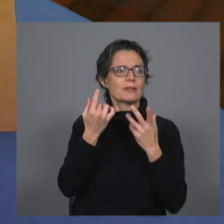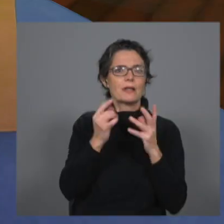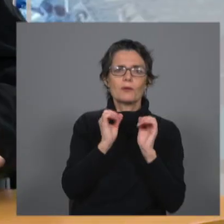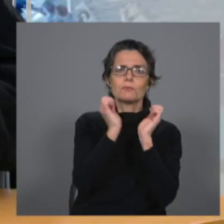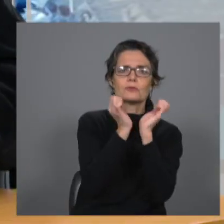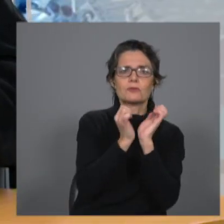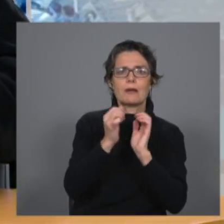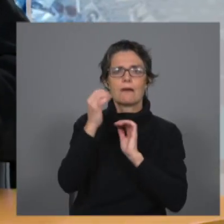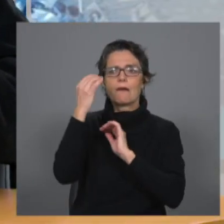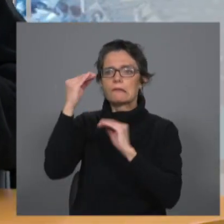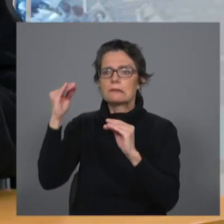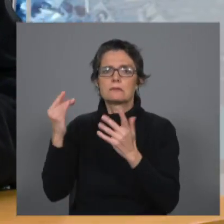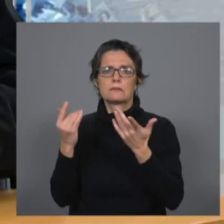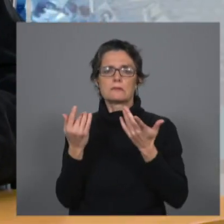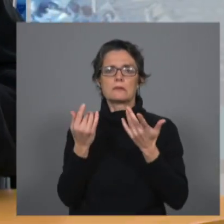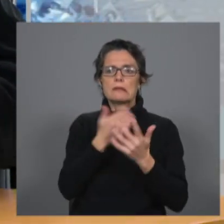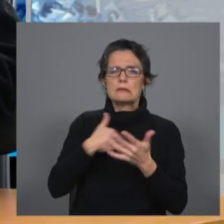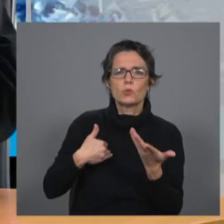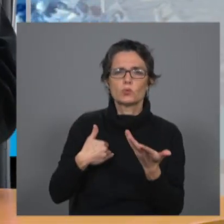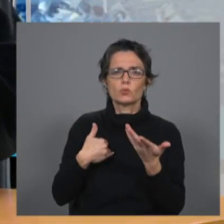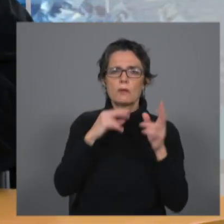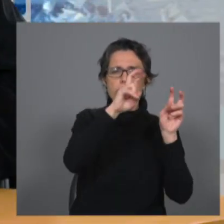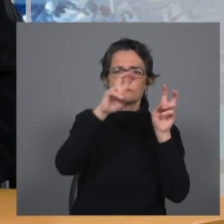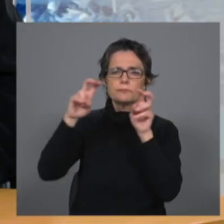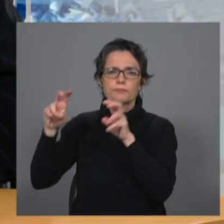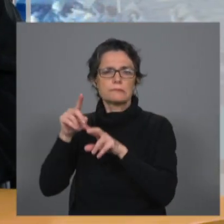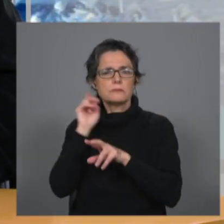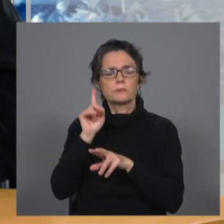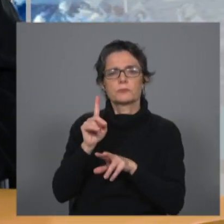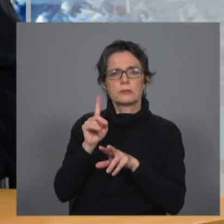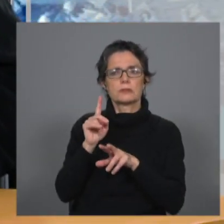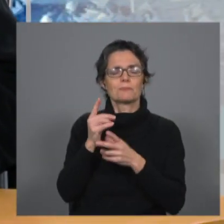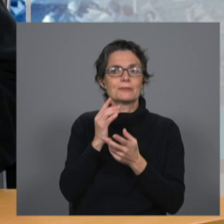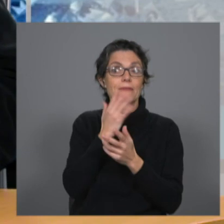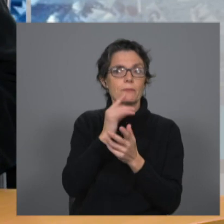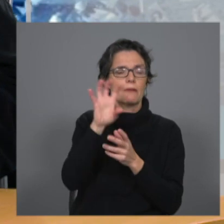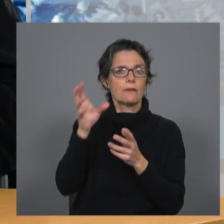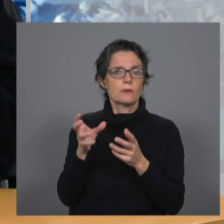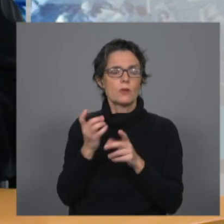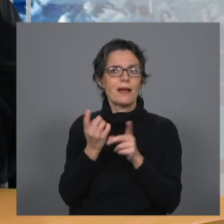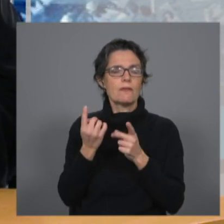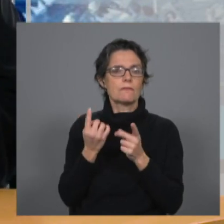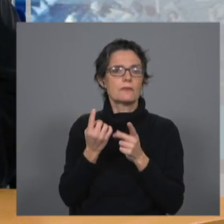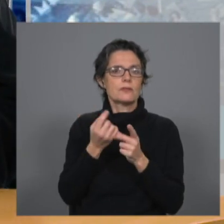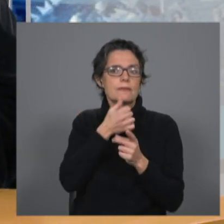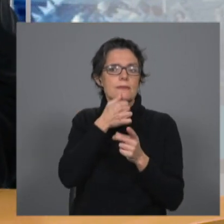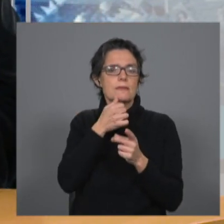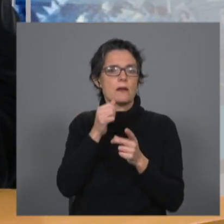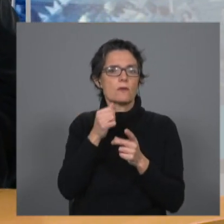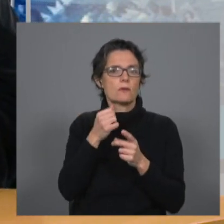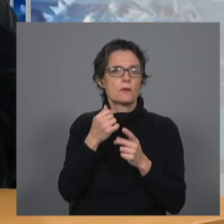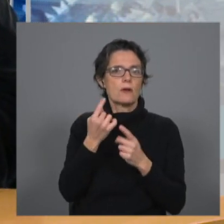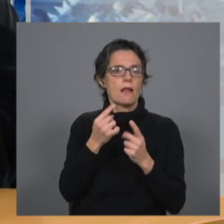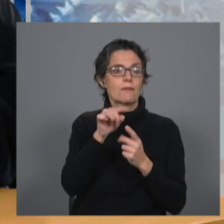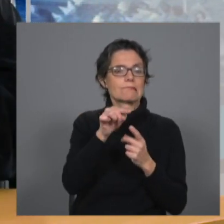um dos países. E isso pode tornar, de facto, arriscado mexer em algo que não tem